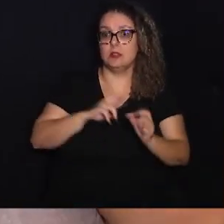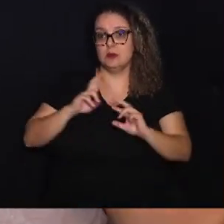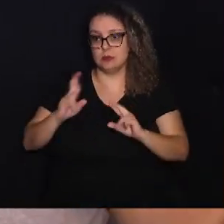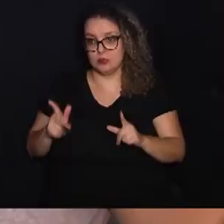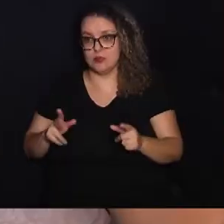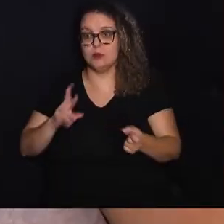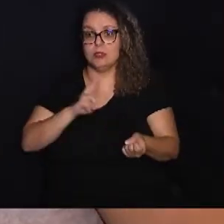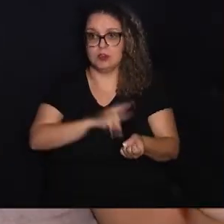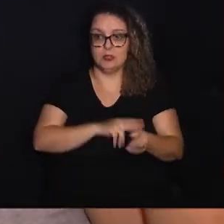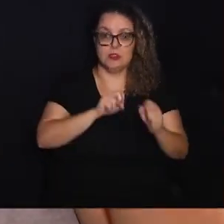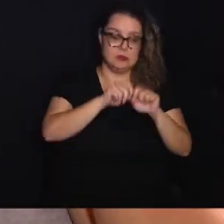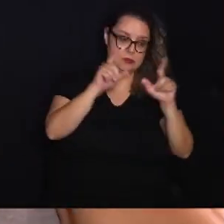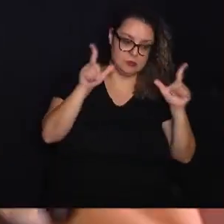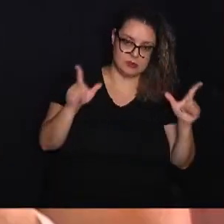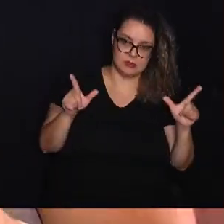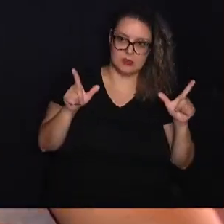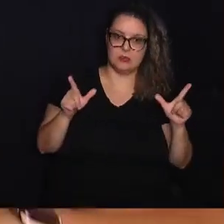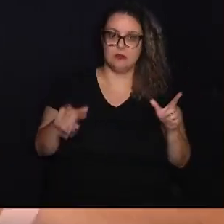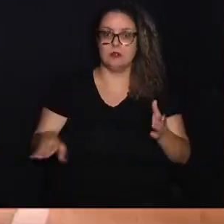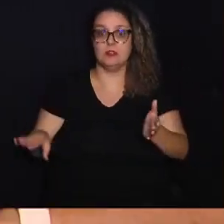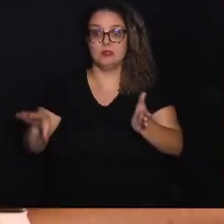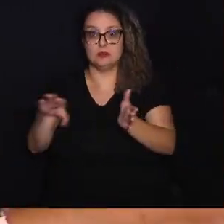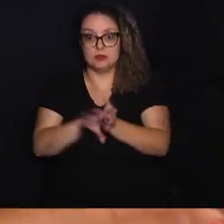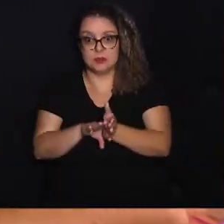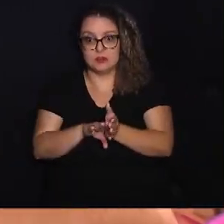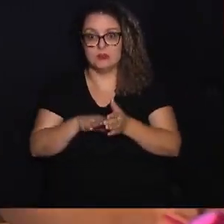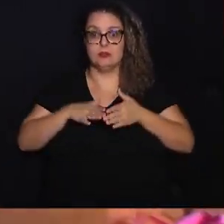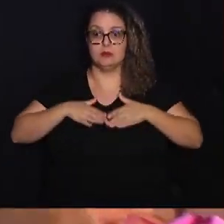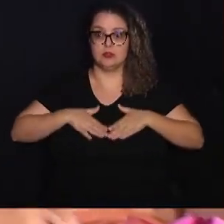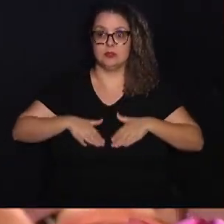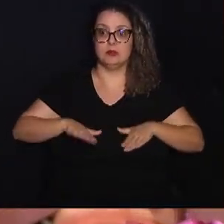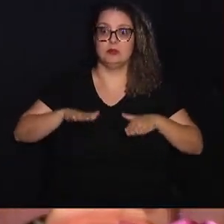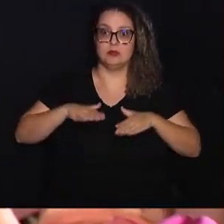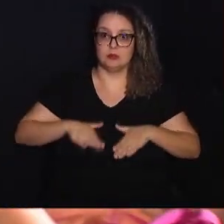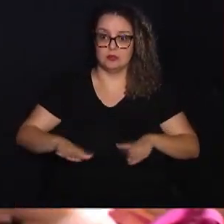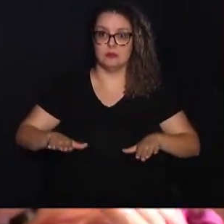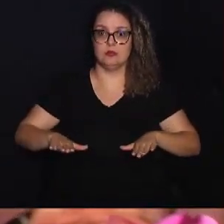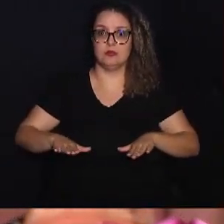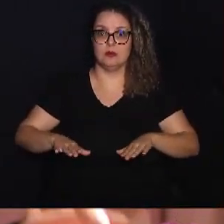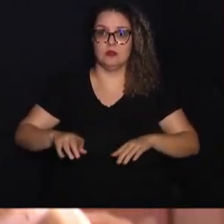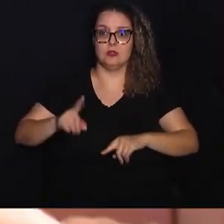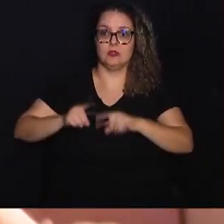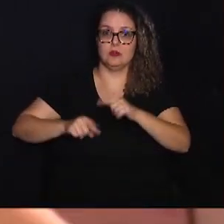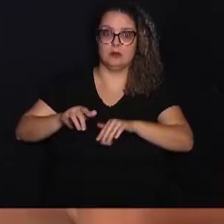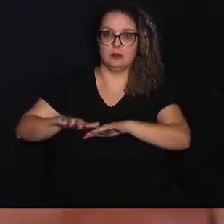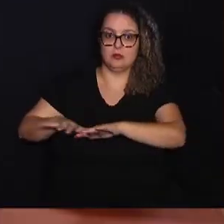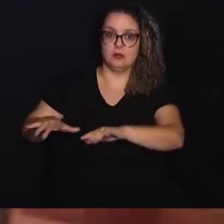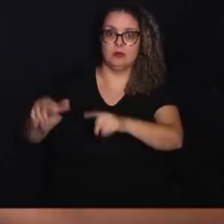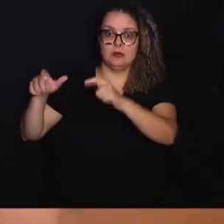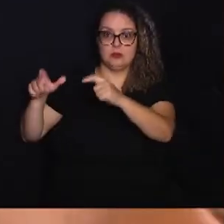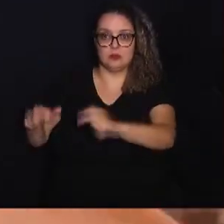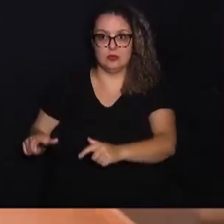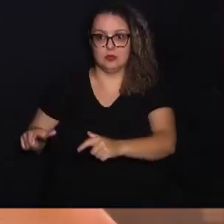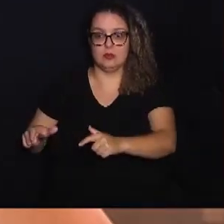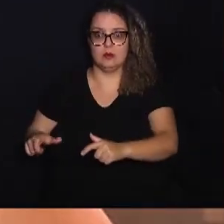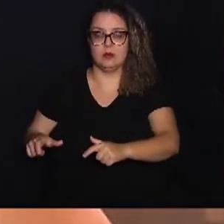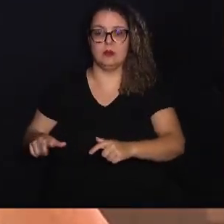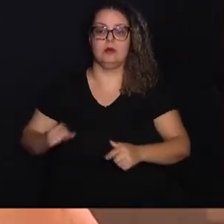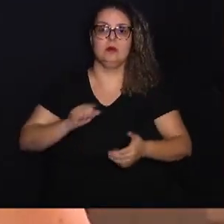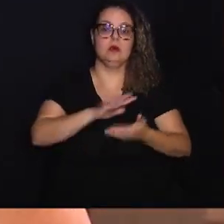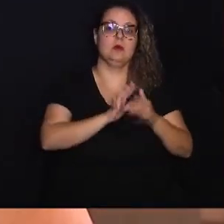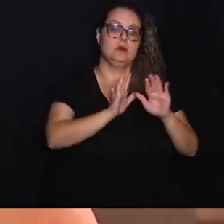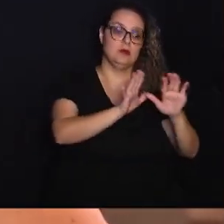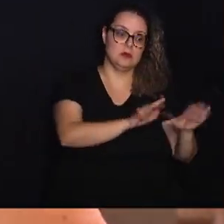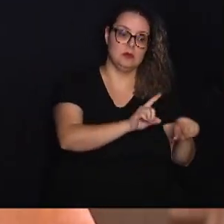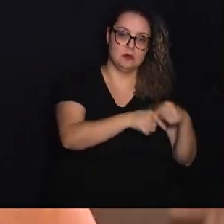das aulas de manhã. Então eles chegam, descansam, colocam todo o material deles num lugar, toda a tarefa no outro